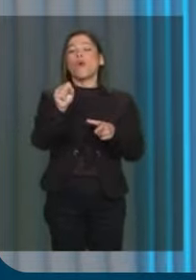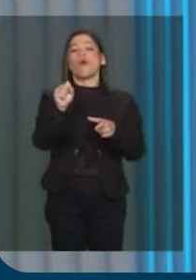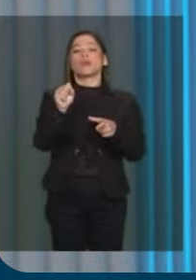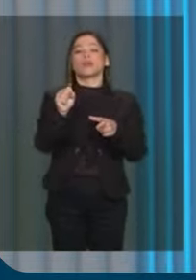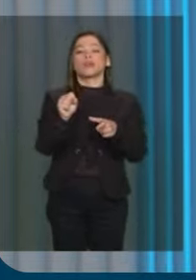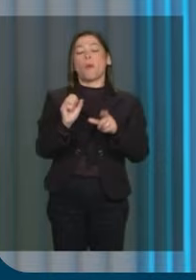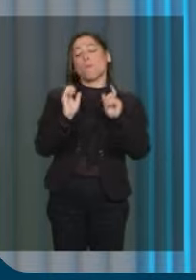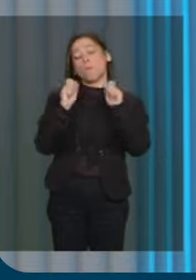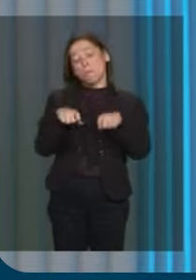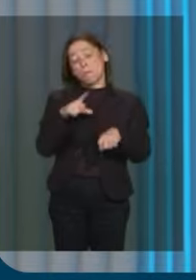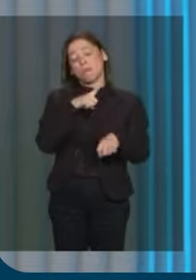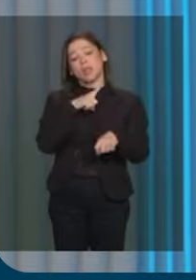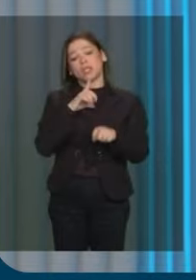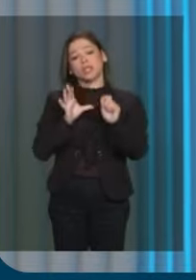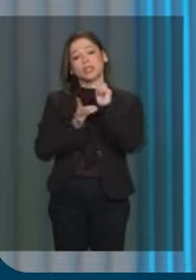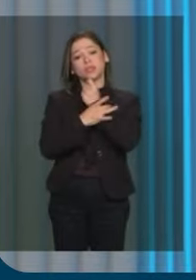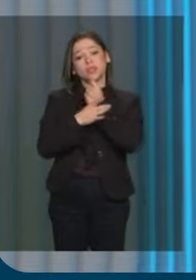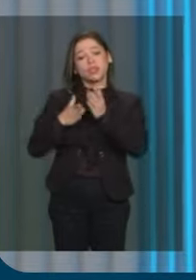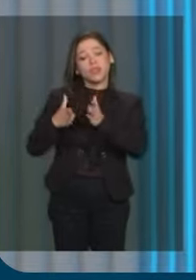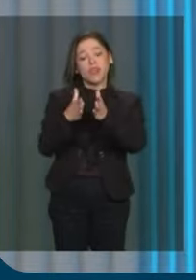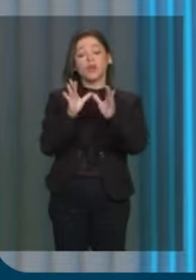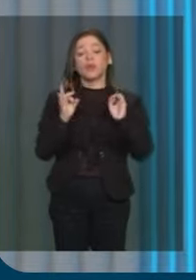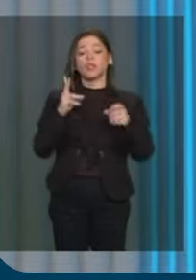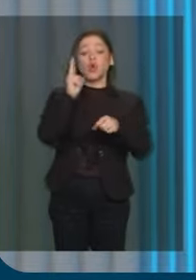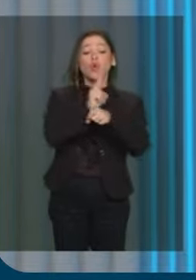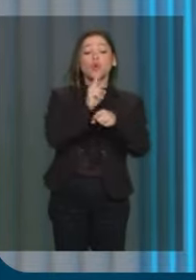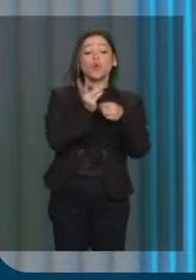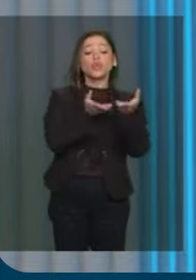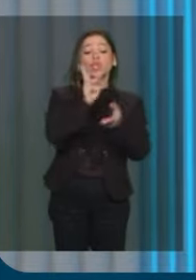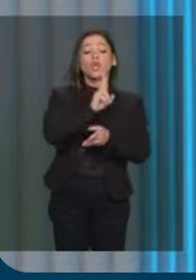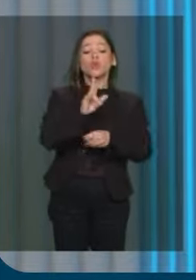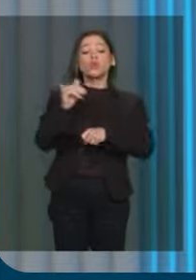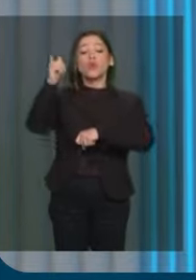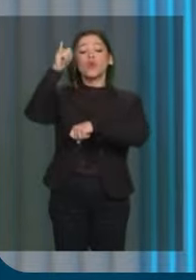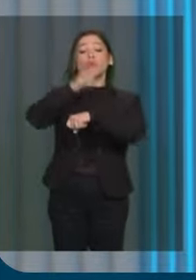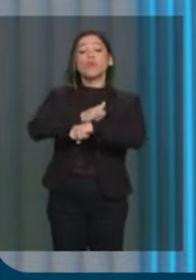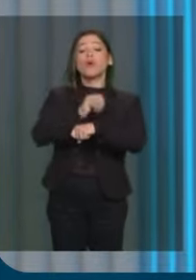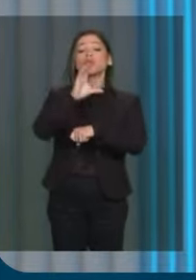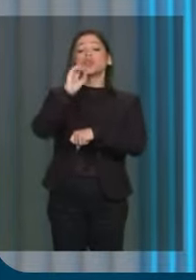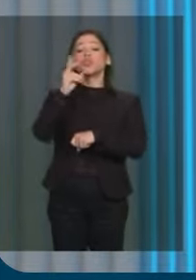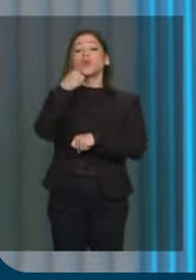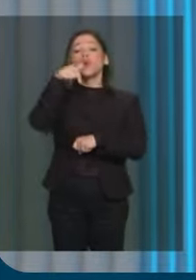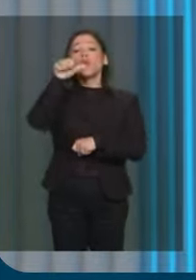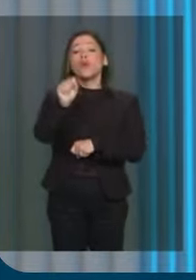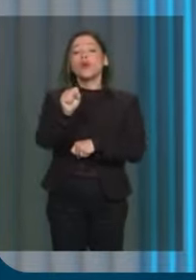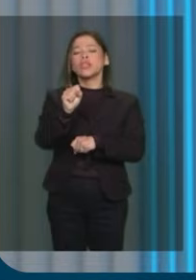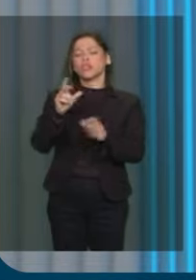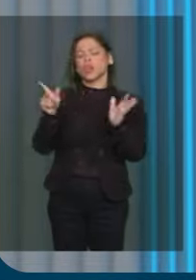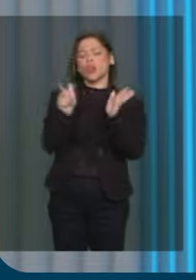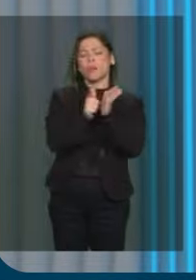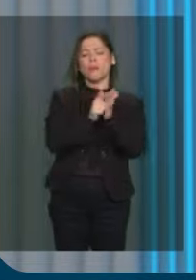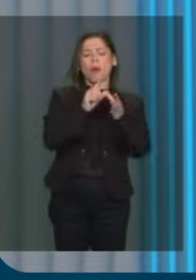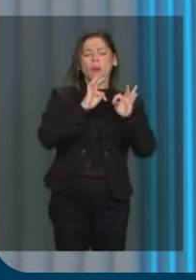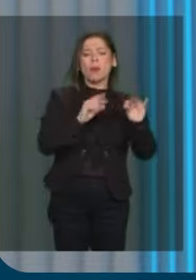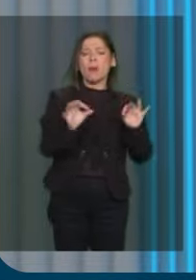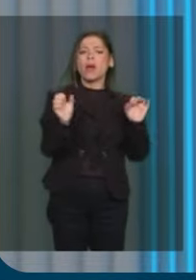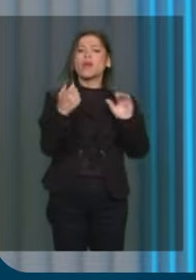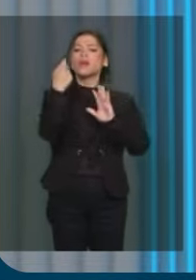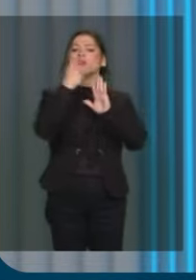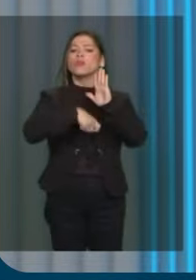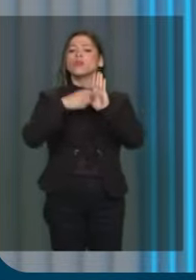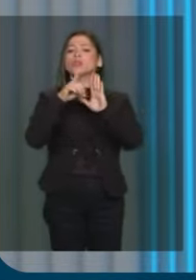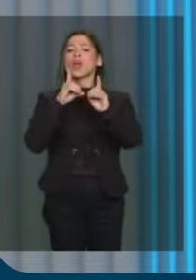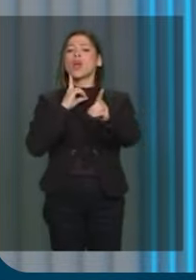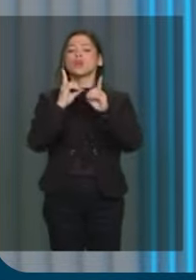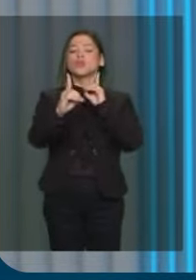pode ter segurança Viária mas só cuida de quem usa o aeroporto de Congonhas e praticamente é tudo Papel quando fez a concessão da